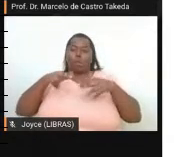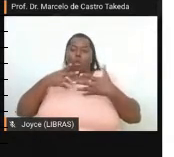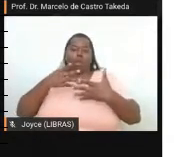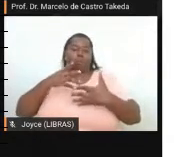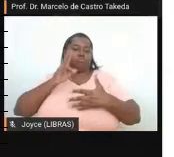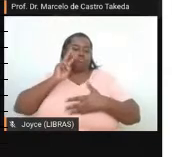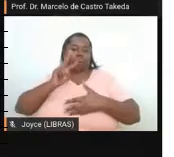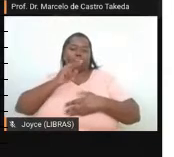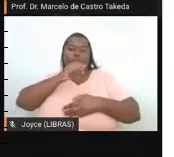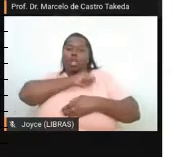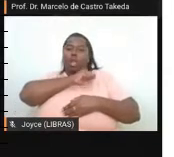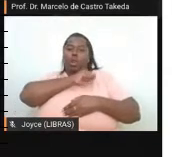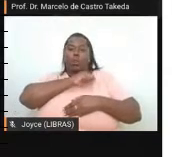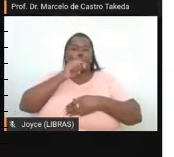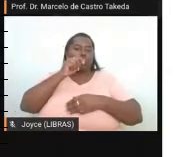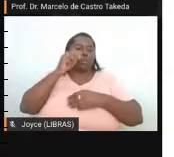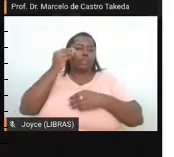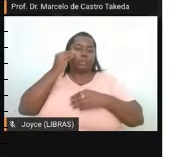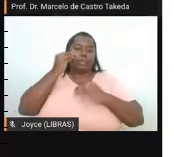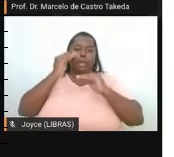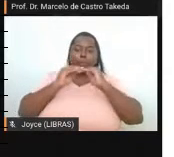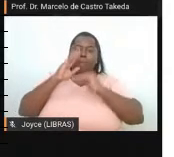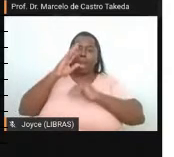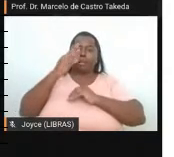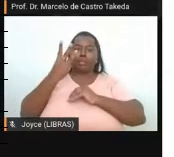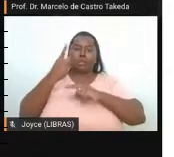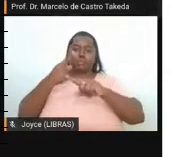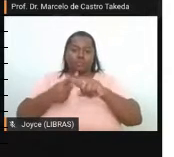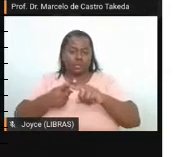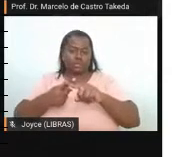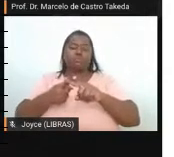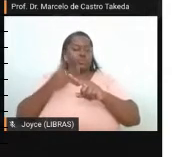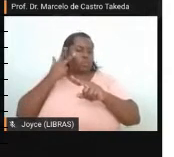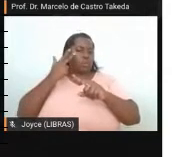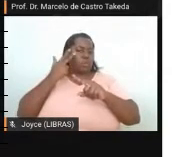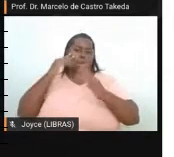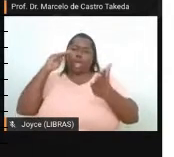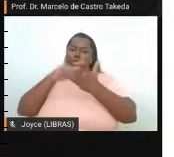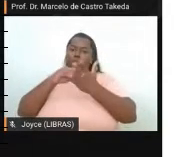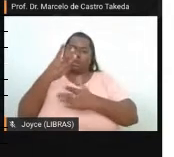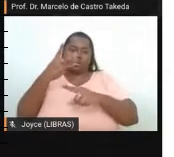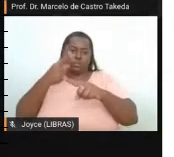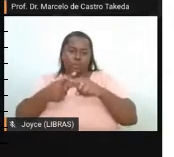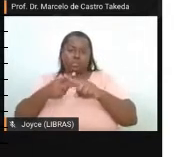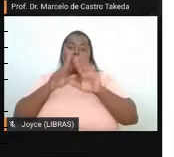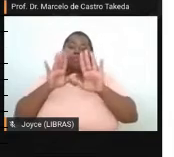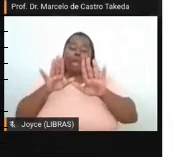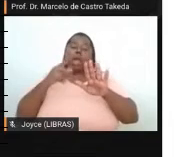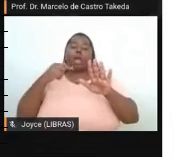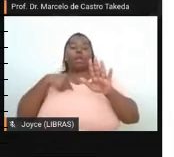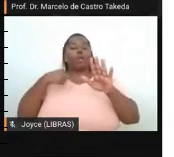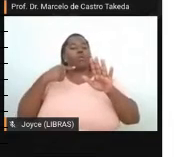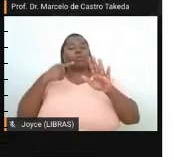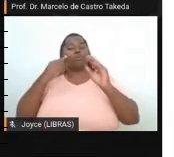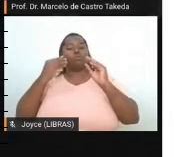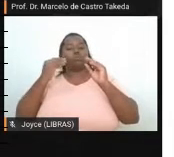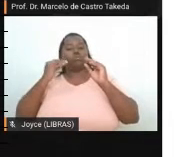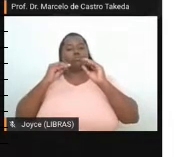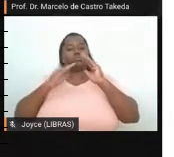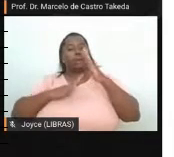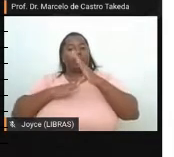por padrão, eu sempre deixo limitado nas atividades com caráter e com cunho mais formativo. E eu